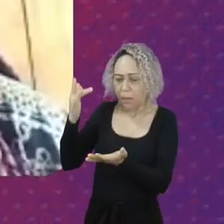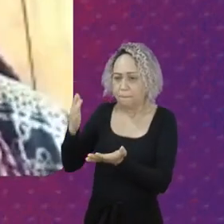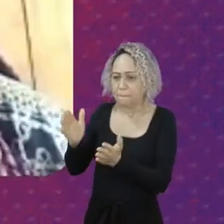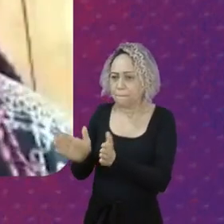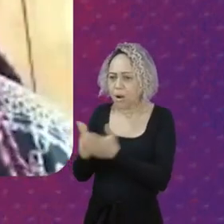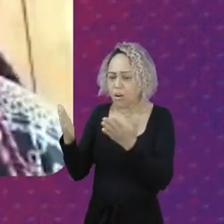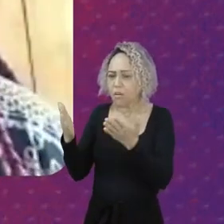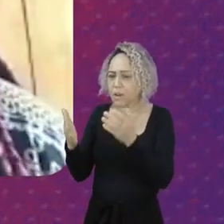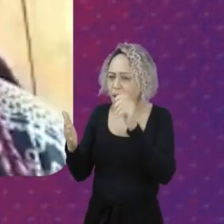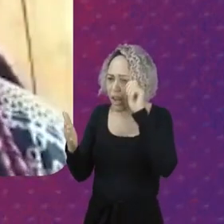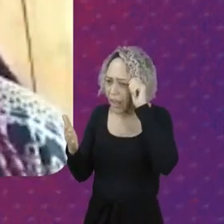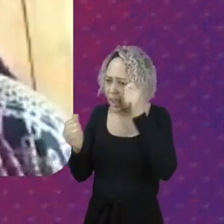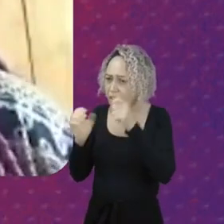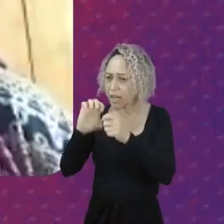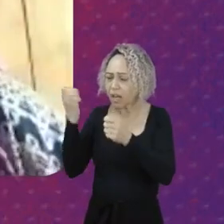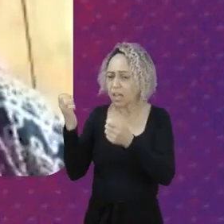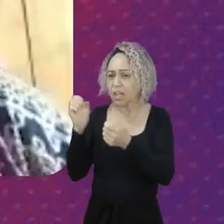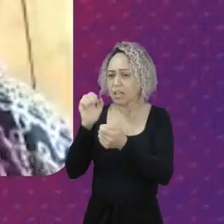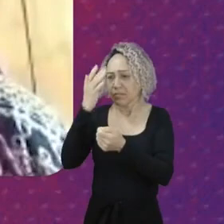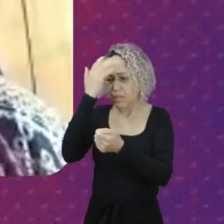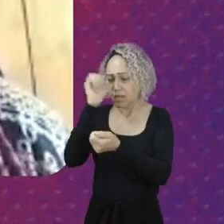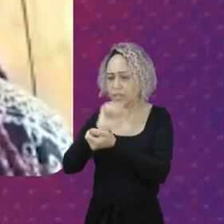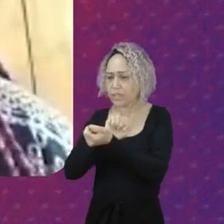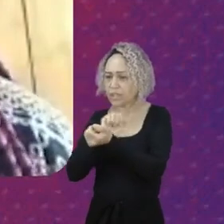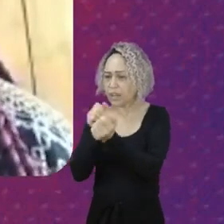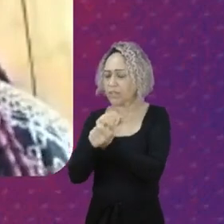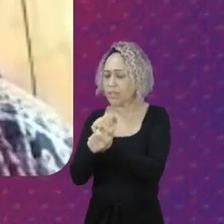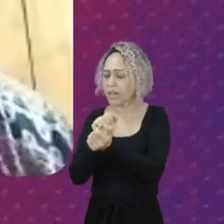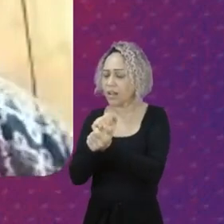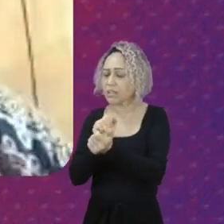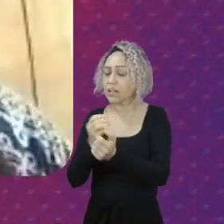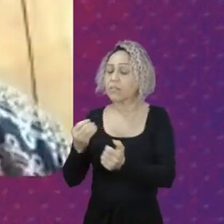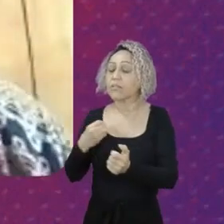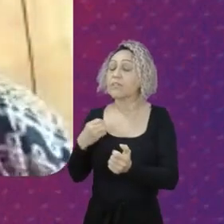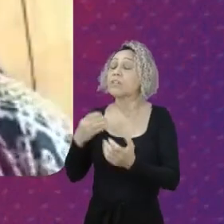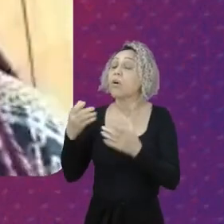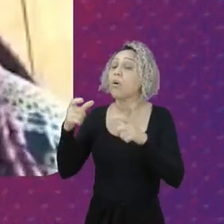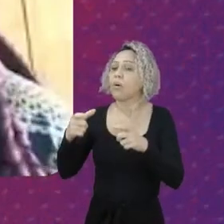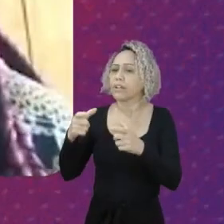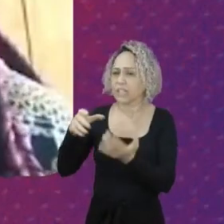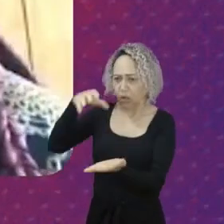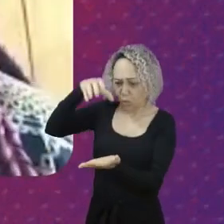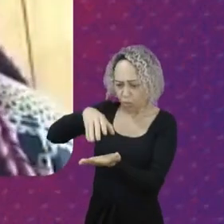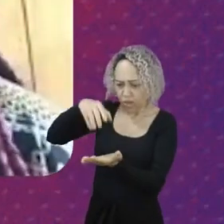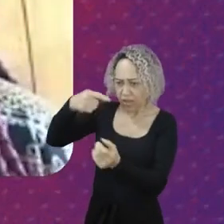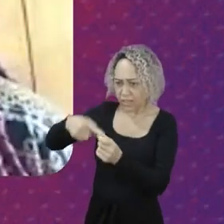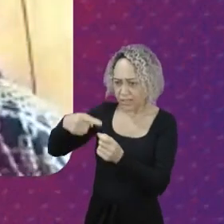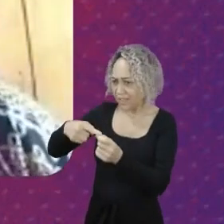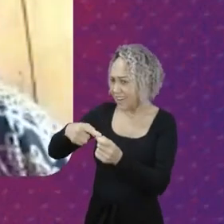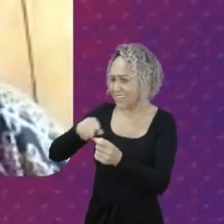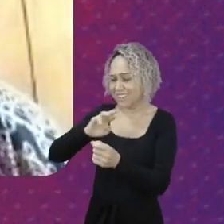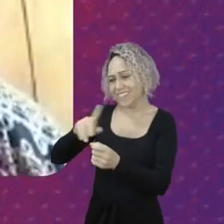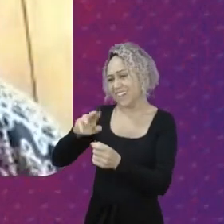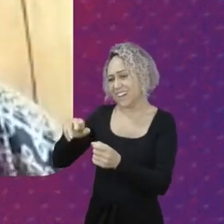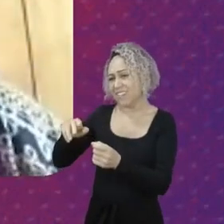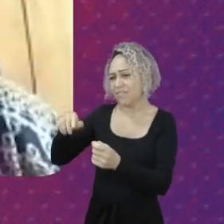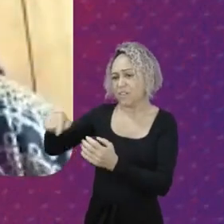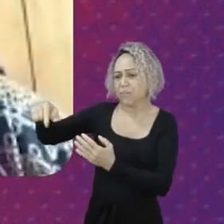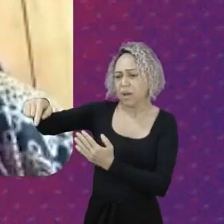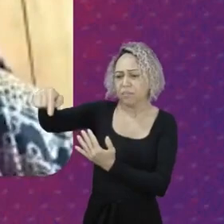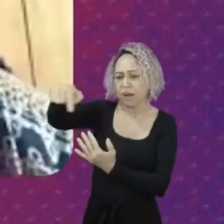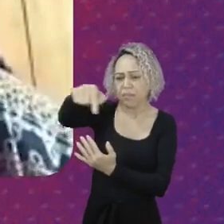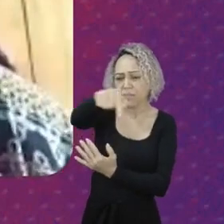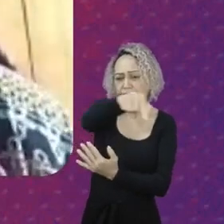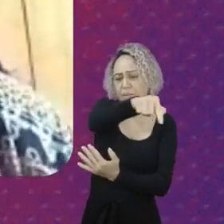das políticas efetivas. Então, a importância que se discuta nesses territórios que